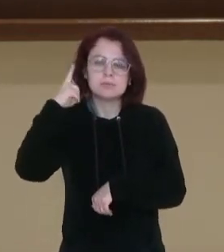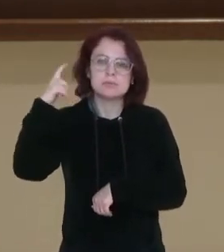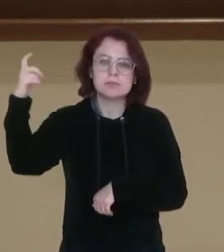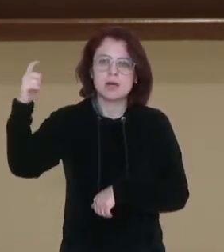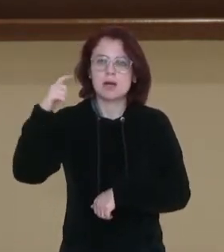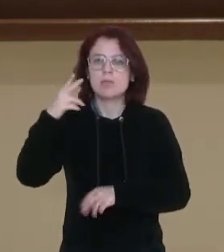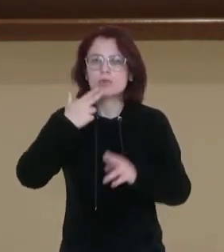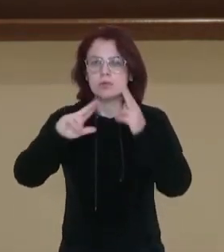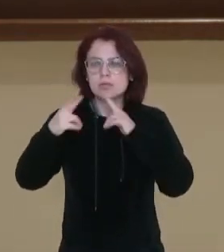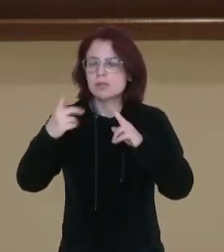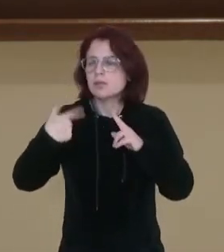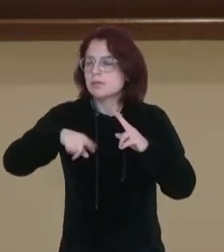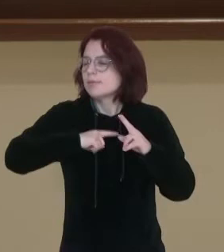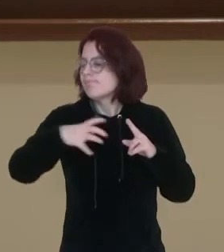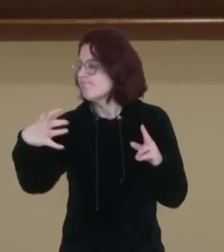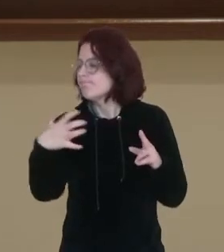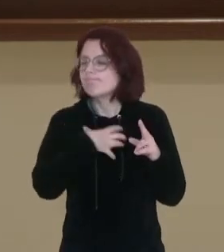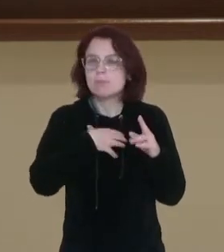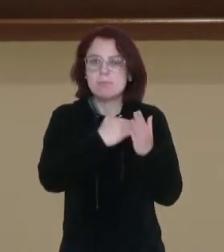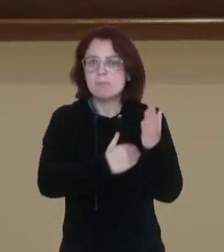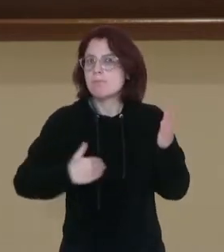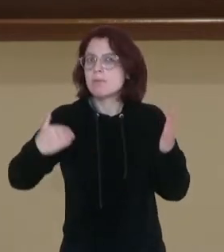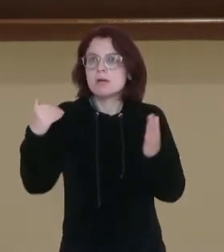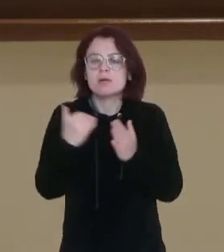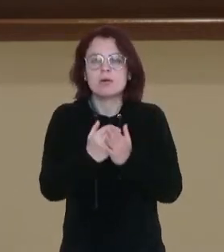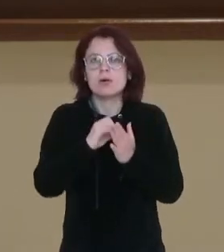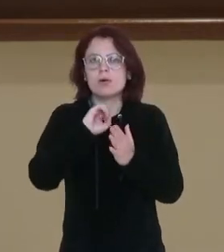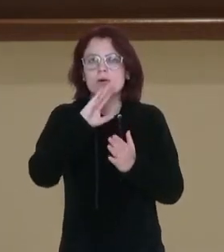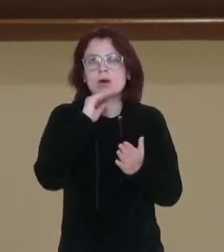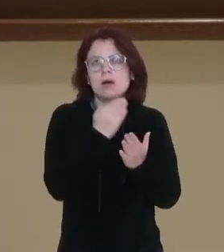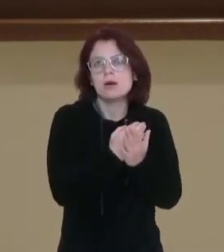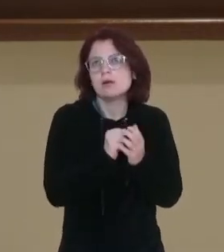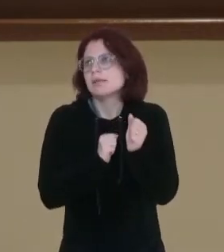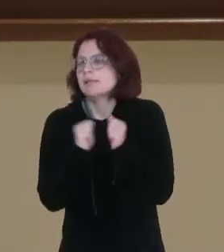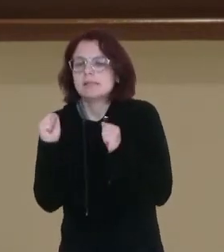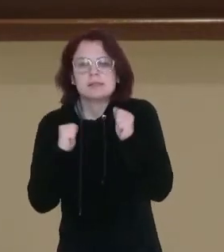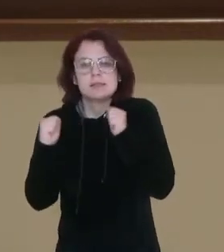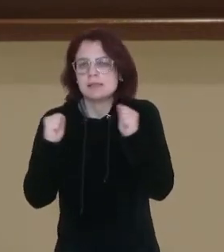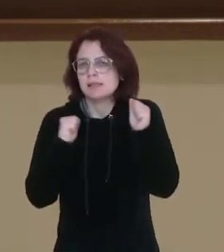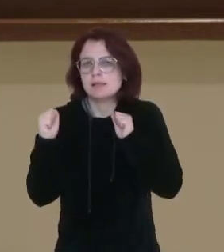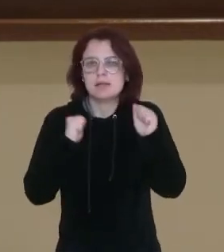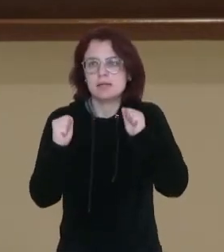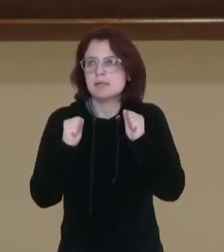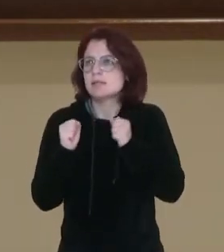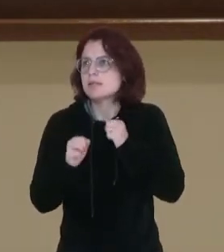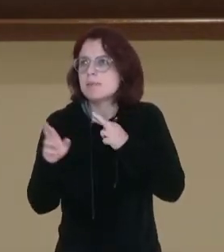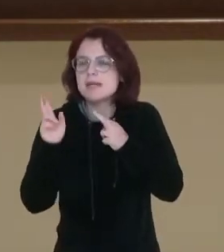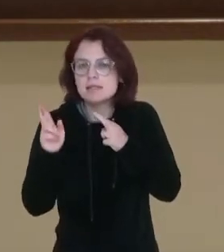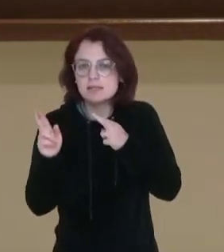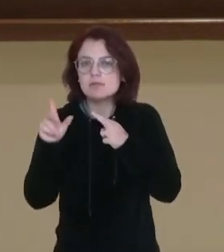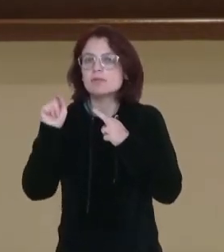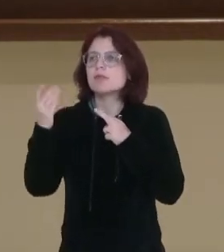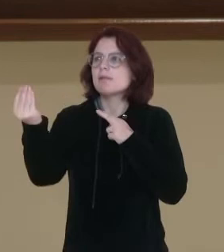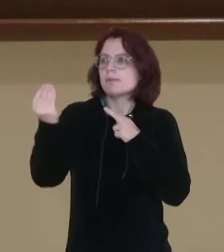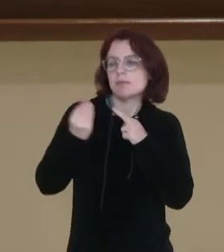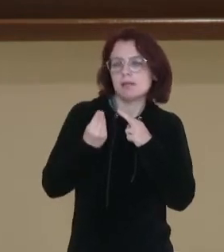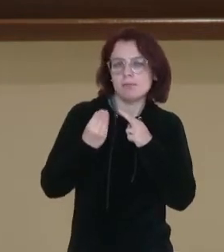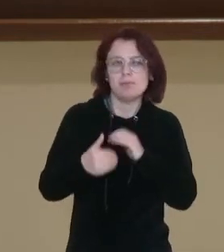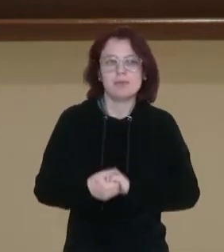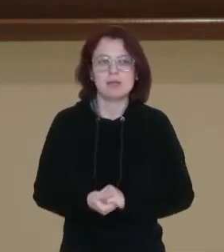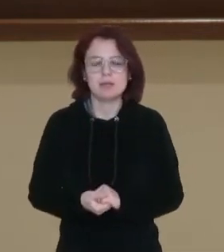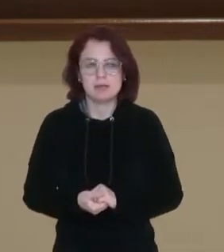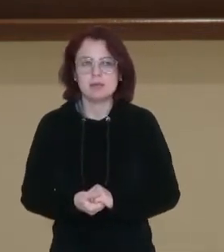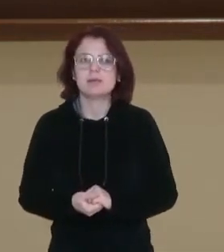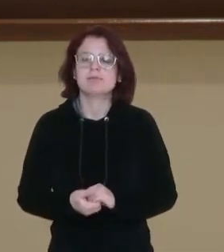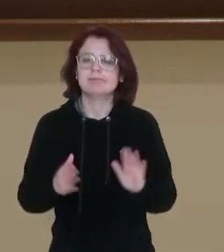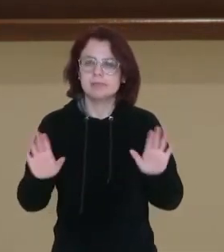uma sensação maior, né, de pânico, de apreensão, né, de expectativa daquilo que vem pela frente. Então